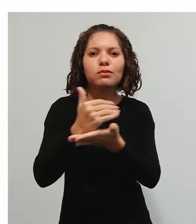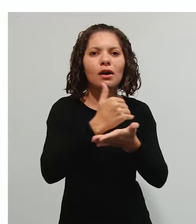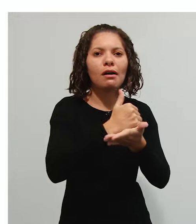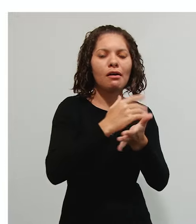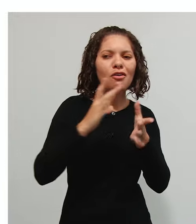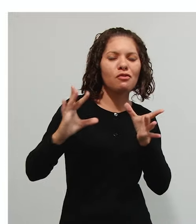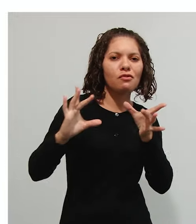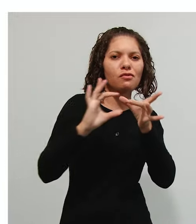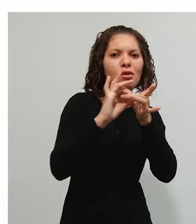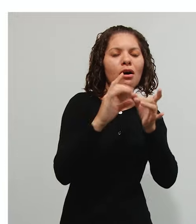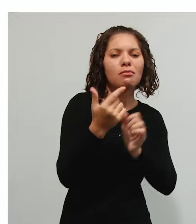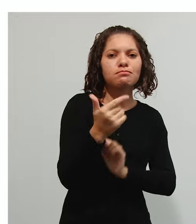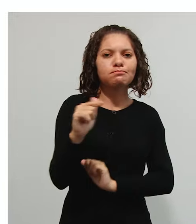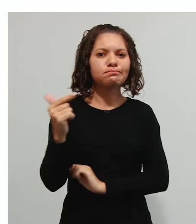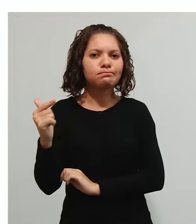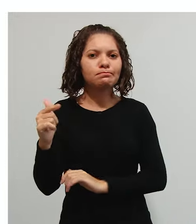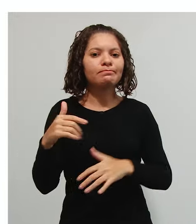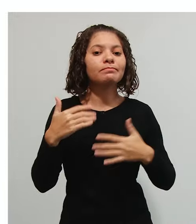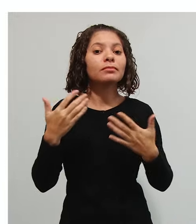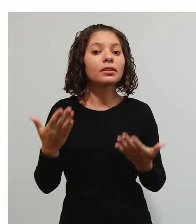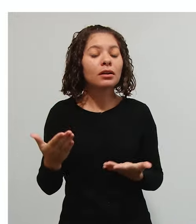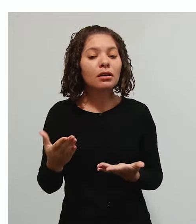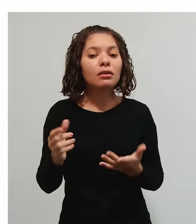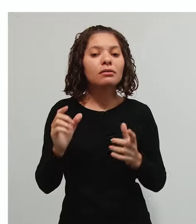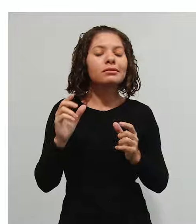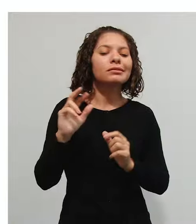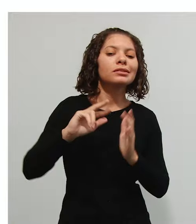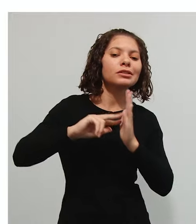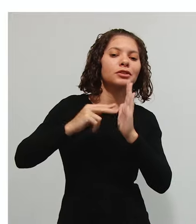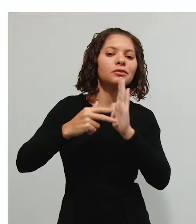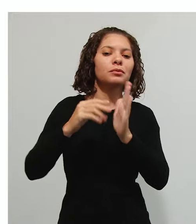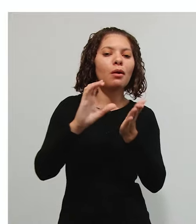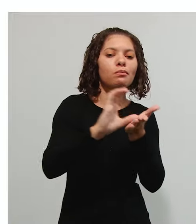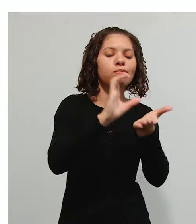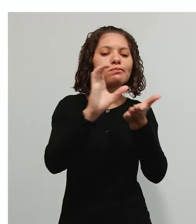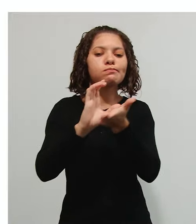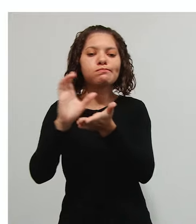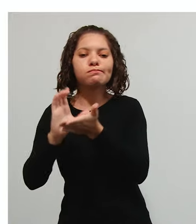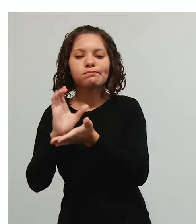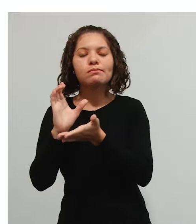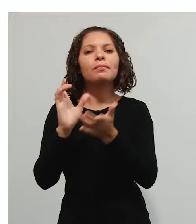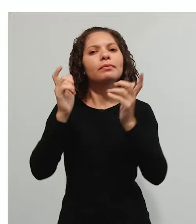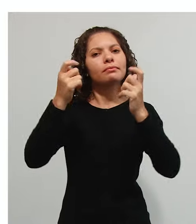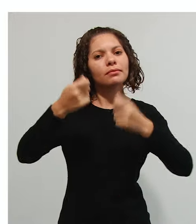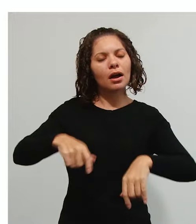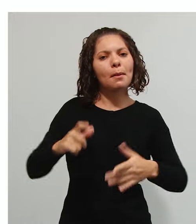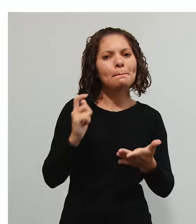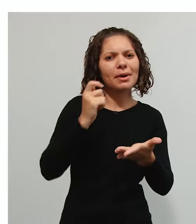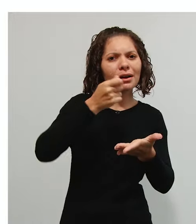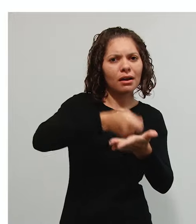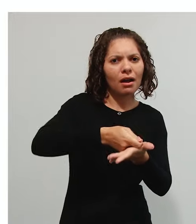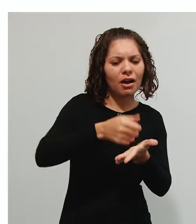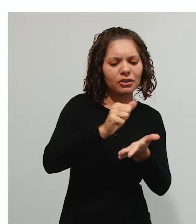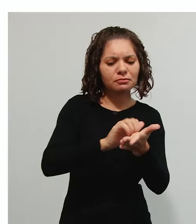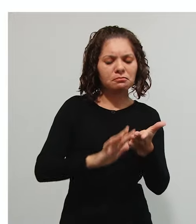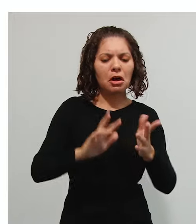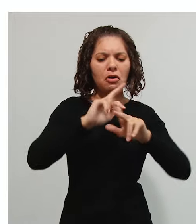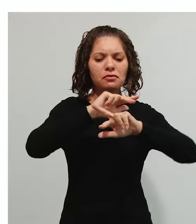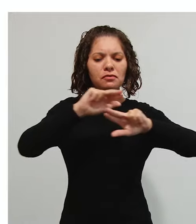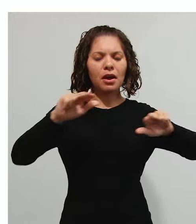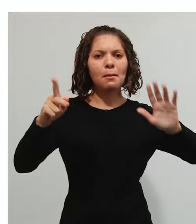significa que a receita do Imposto vai financiar atividades em Geral do Estado remunerando